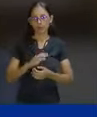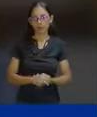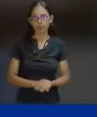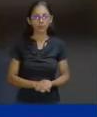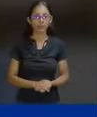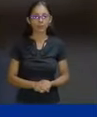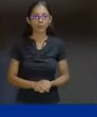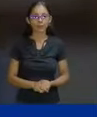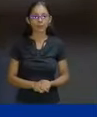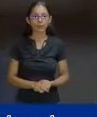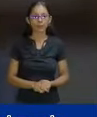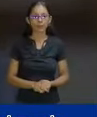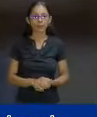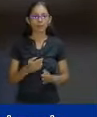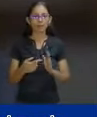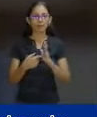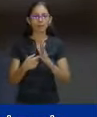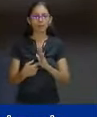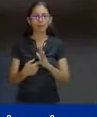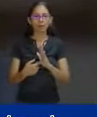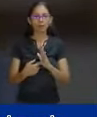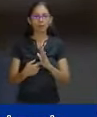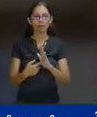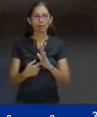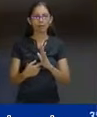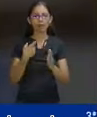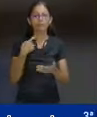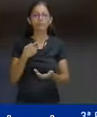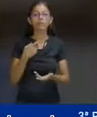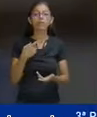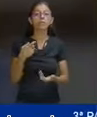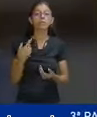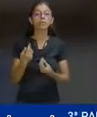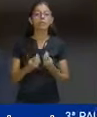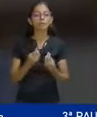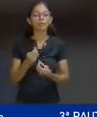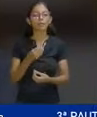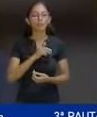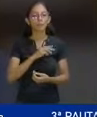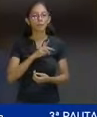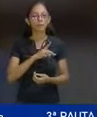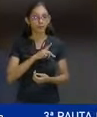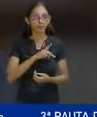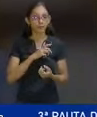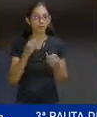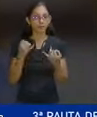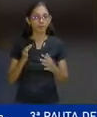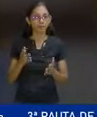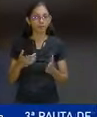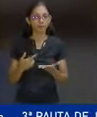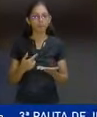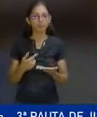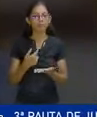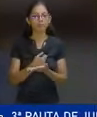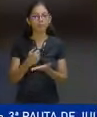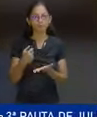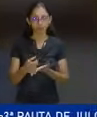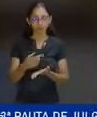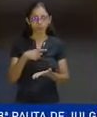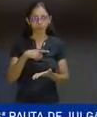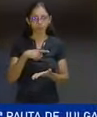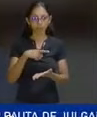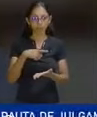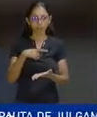e à suficiente comprovação dos gastos questionados pelo órgão ministerial por meio da documentação exigida pela norma de